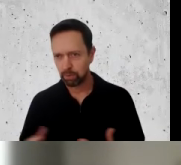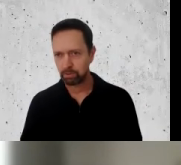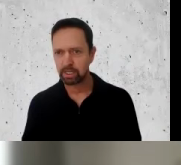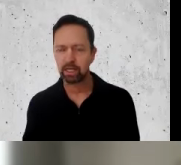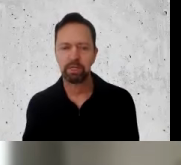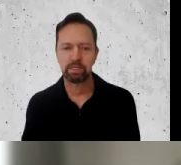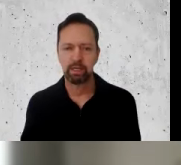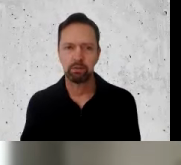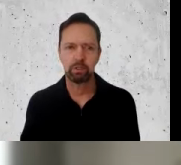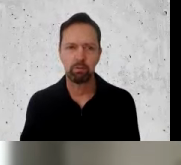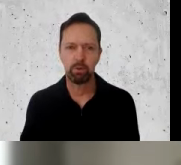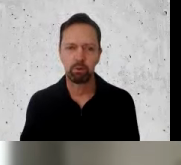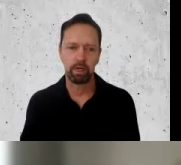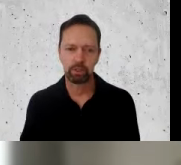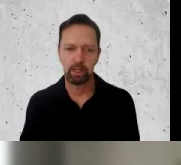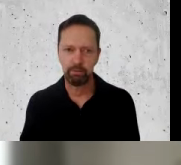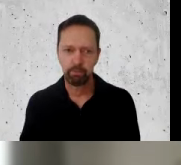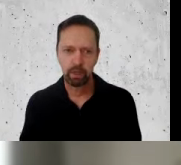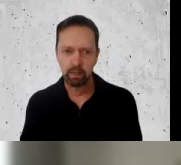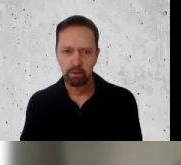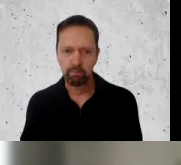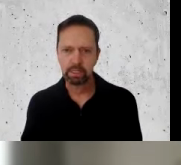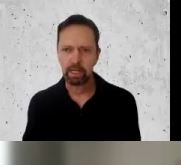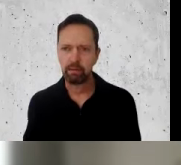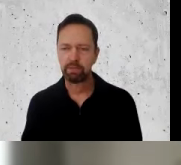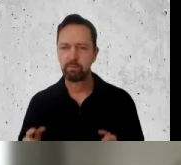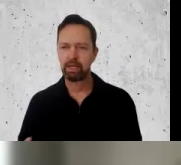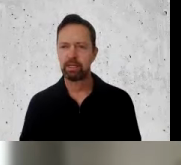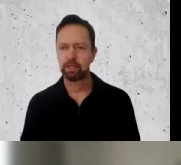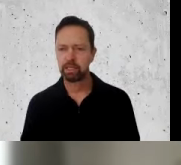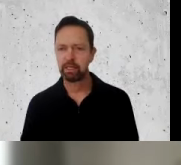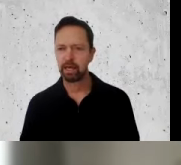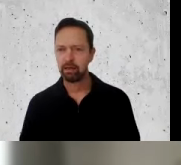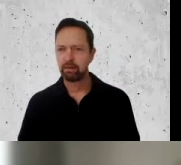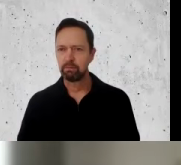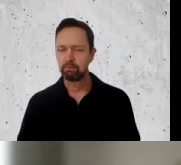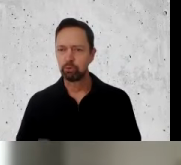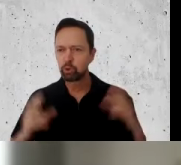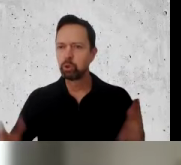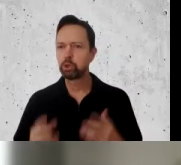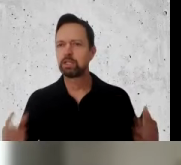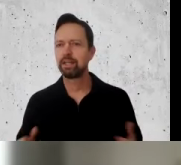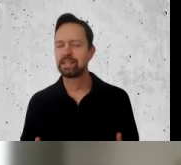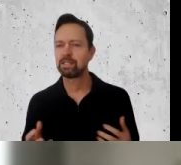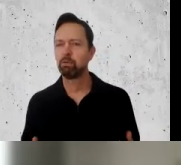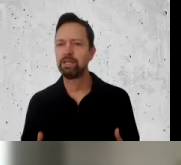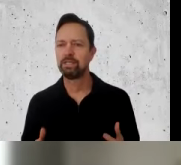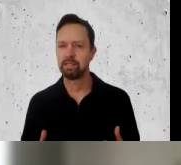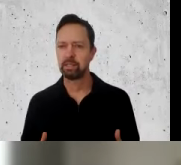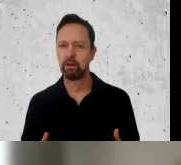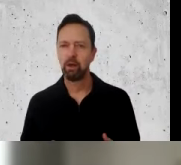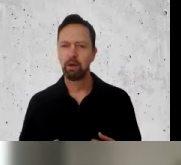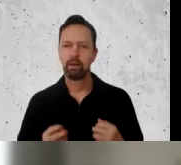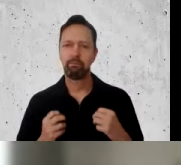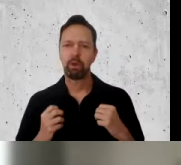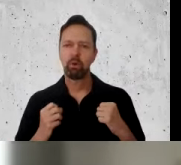era um dos papers que era apresentados, de tão bom que eu acho que ele é. Mas ele deixa bem clara essa ideia dos custos de transação que